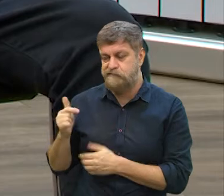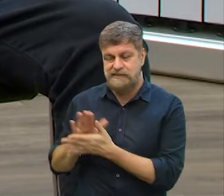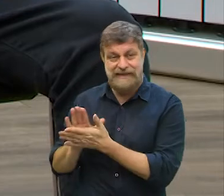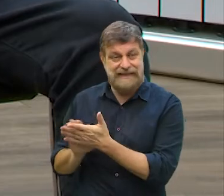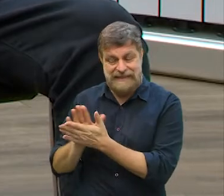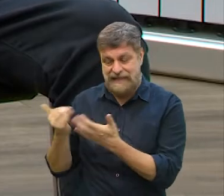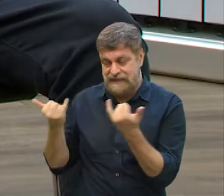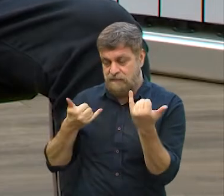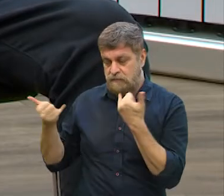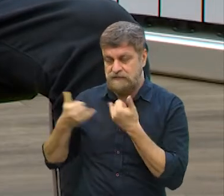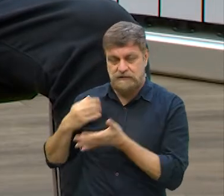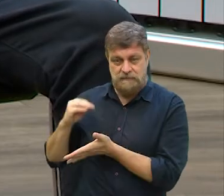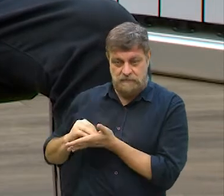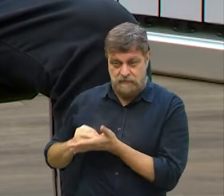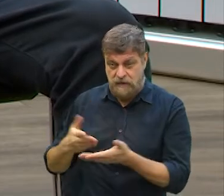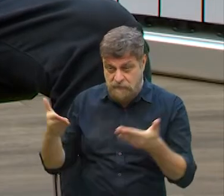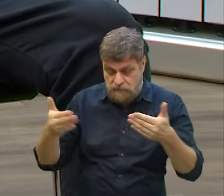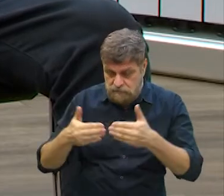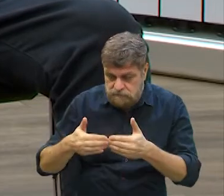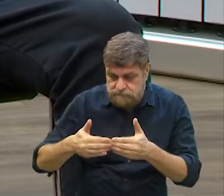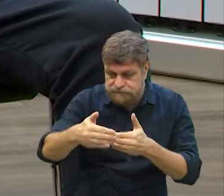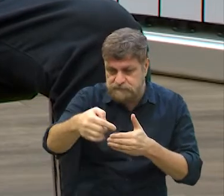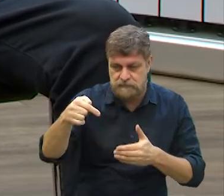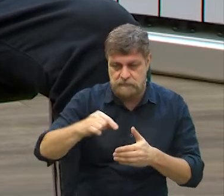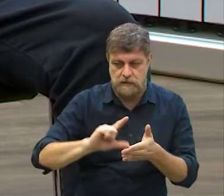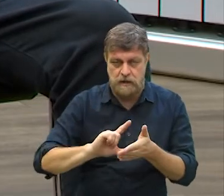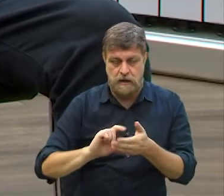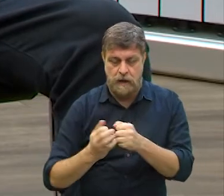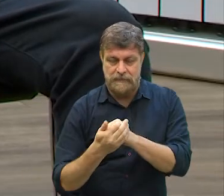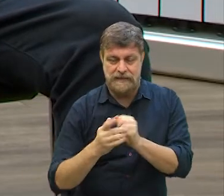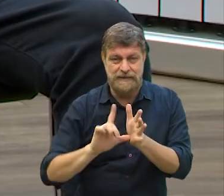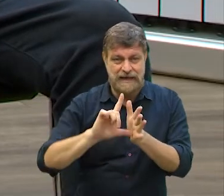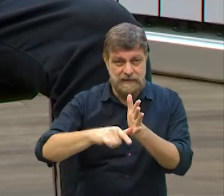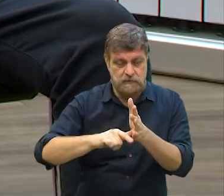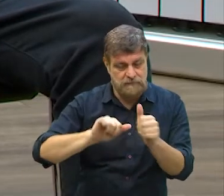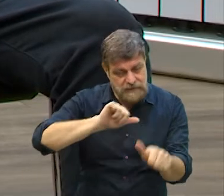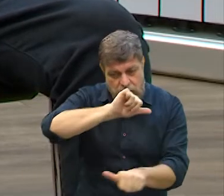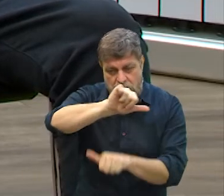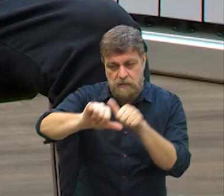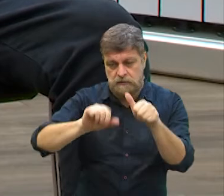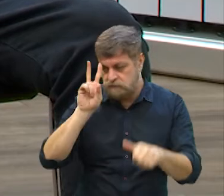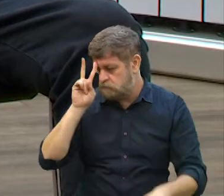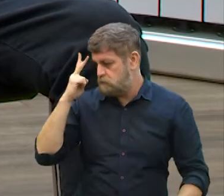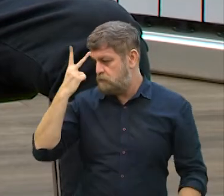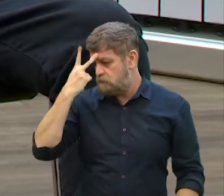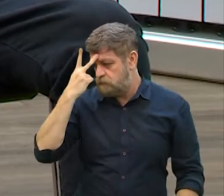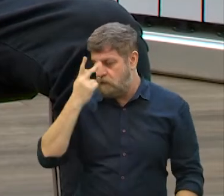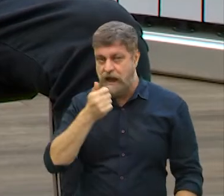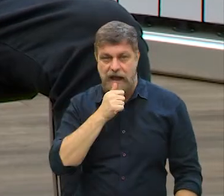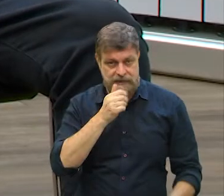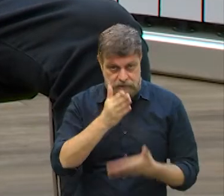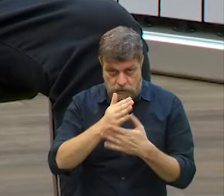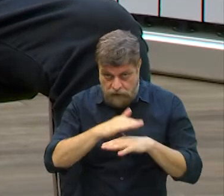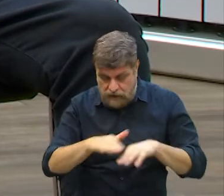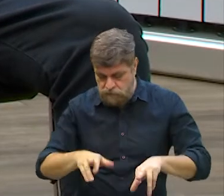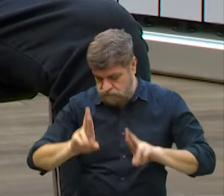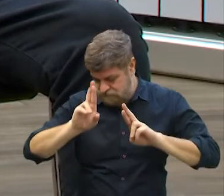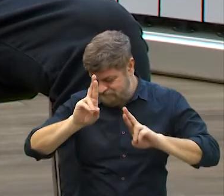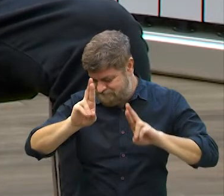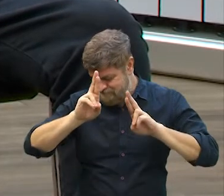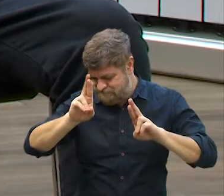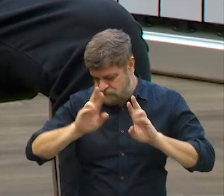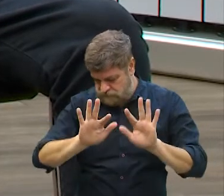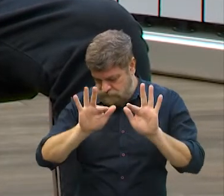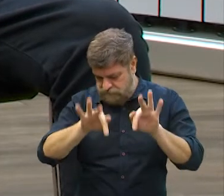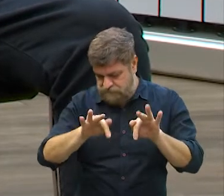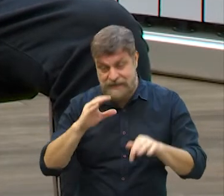tinha nada disso, então para a gente não tinha problema, mas hoje, após a pandemia, vai ser uma mudança muito grande, não acabou a pandemia ainda, mas esperamos que acabe